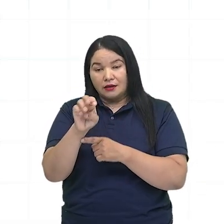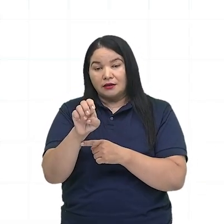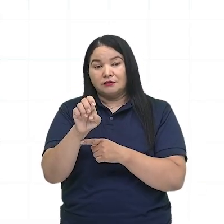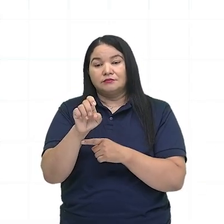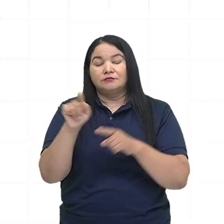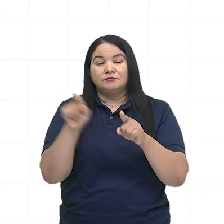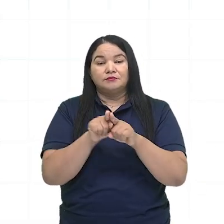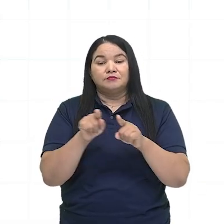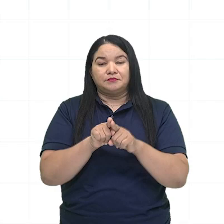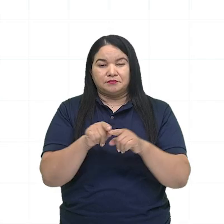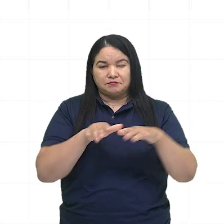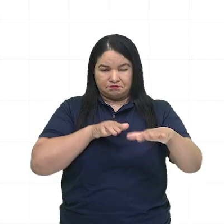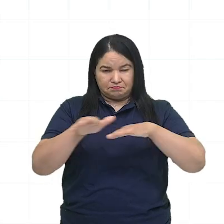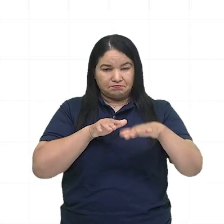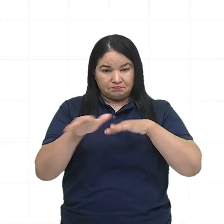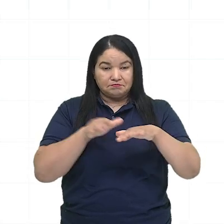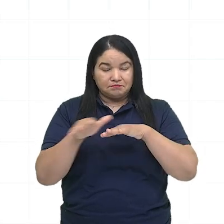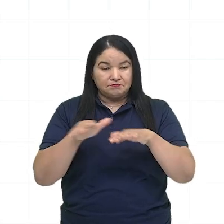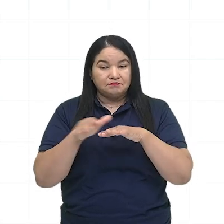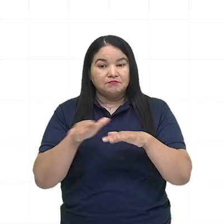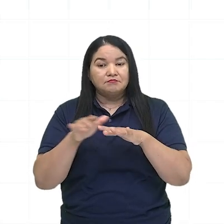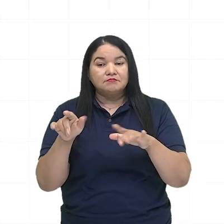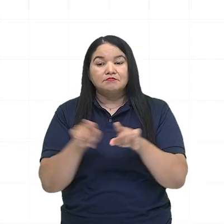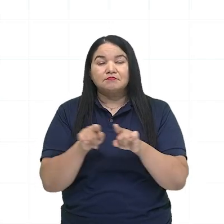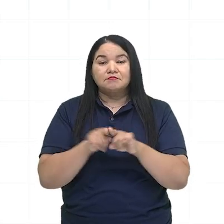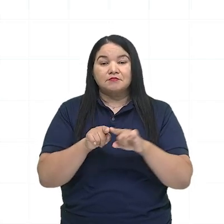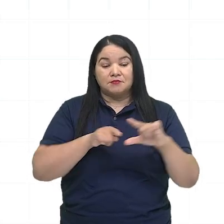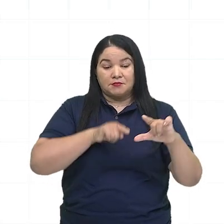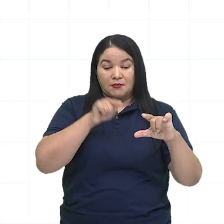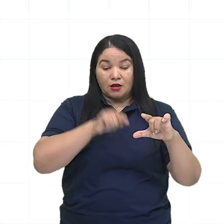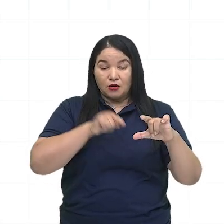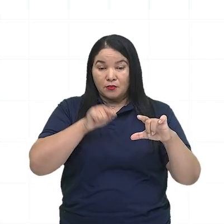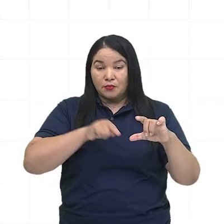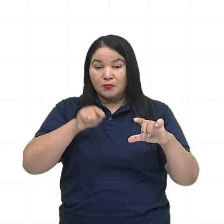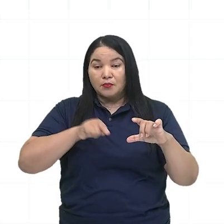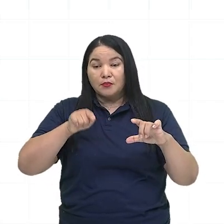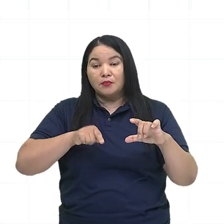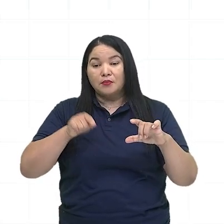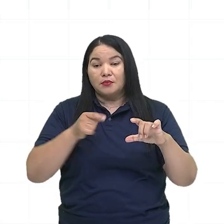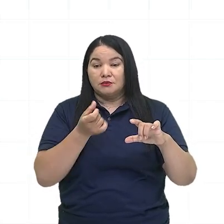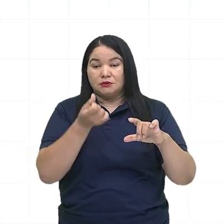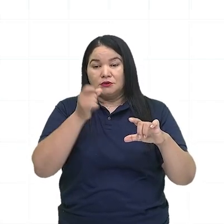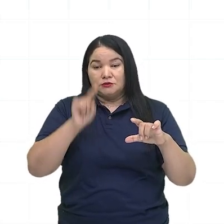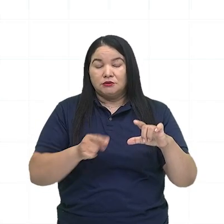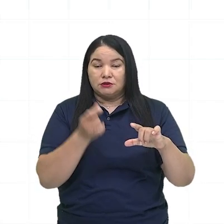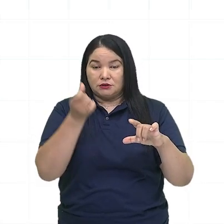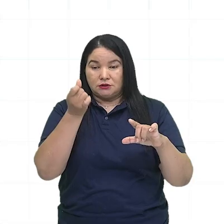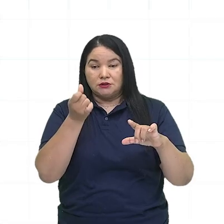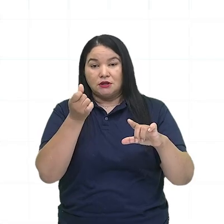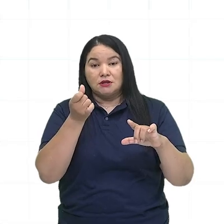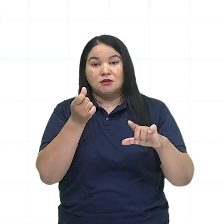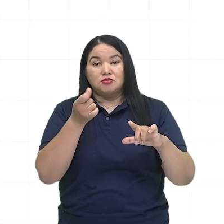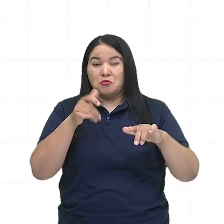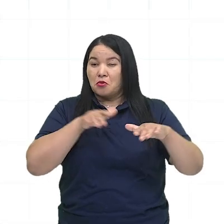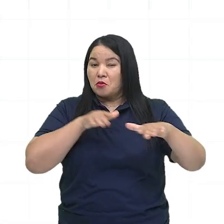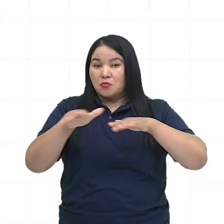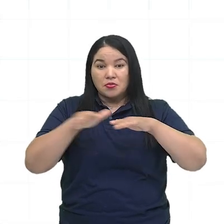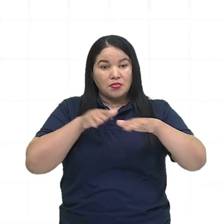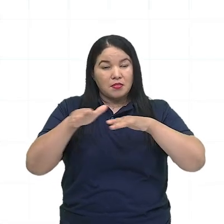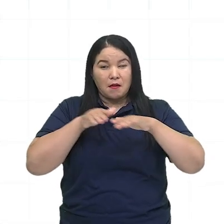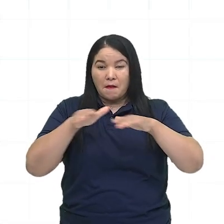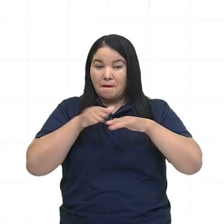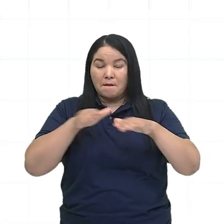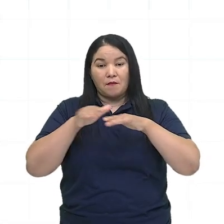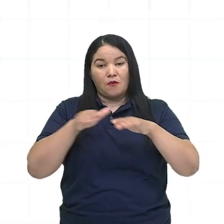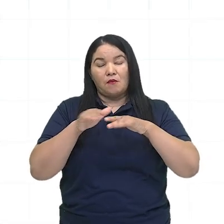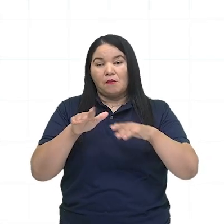digamos, terremoto, esse movimento aí nessa escala de 6,6, ele tremeu, as pessoas